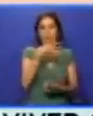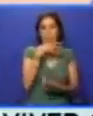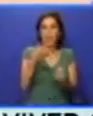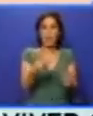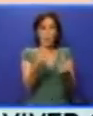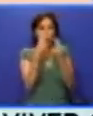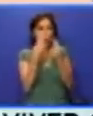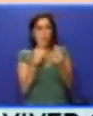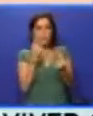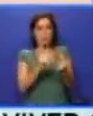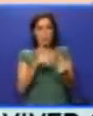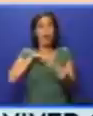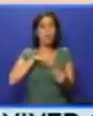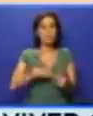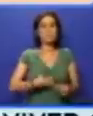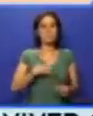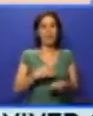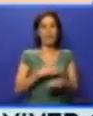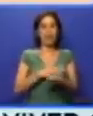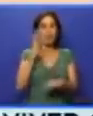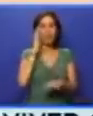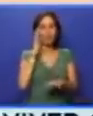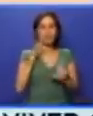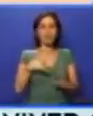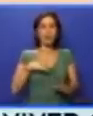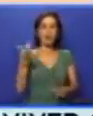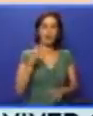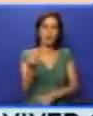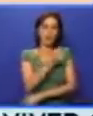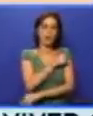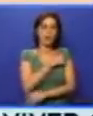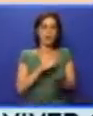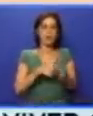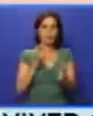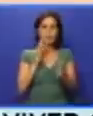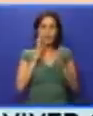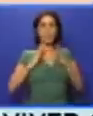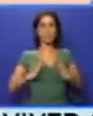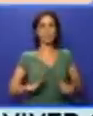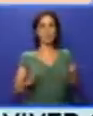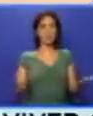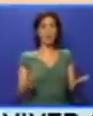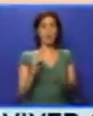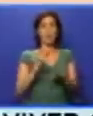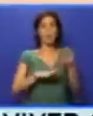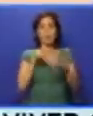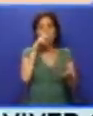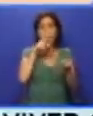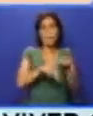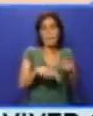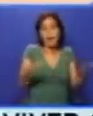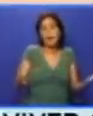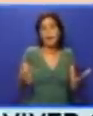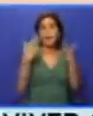porque é que, se calhar antes do meio da tarde já temos vontade de ir para casa e necessitamos de ir descansar ou fazer uma pausa à meio do dia,